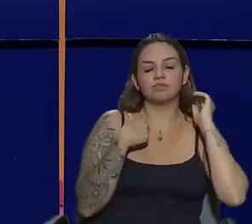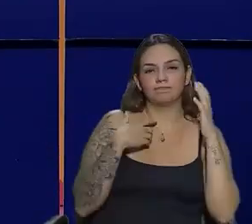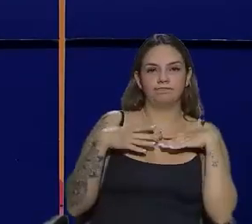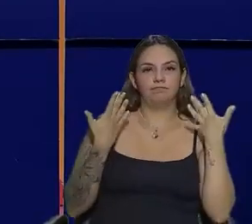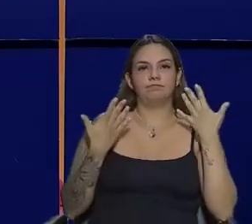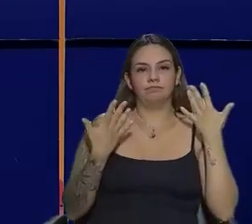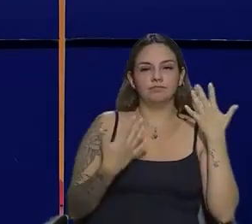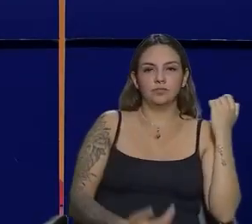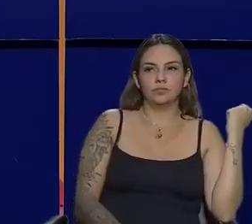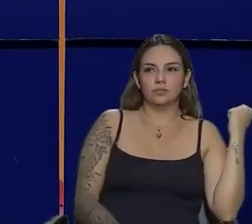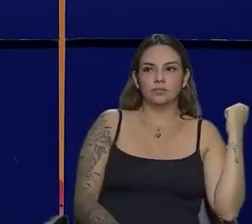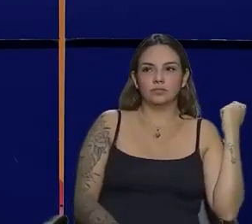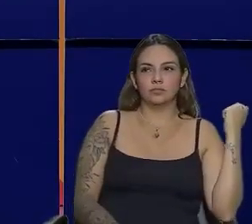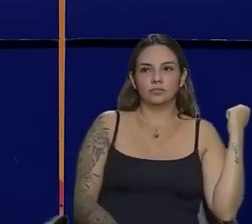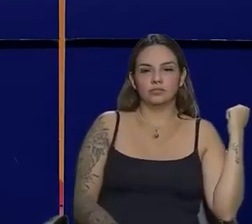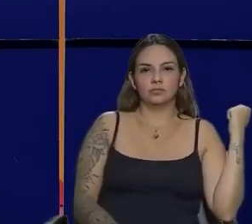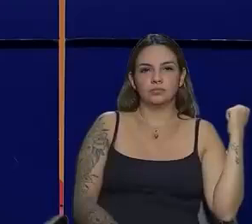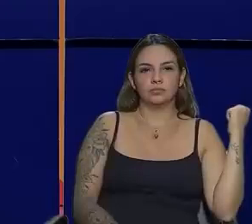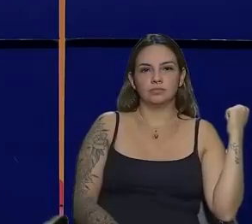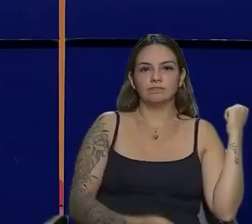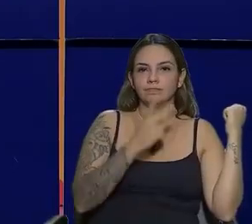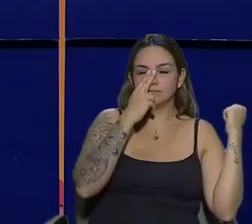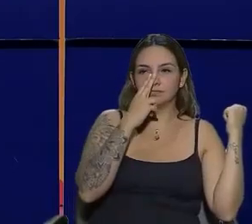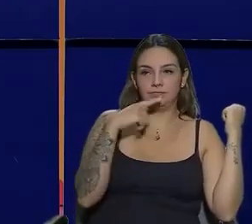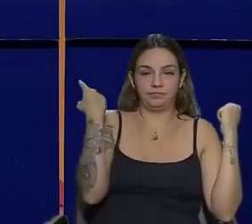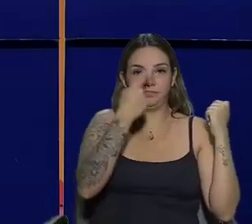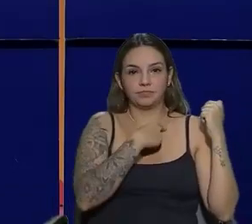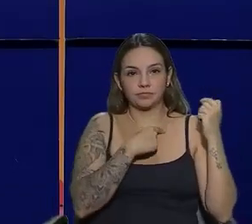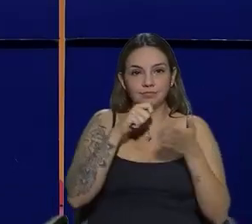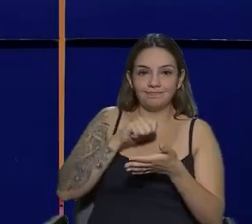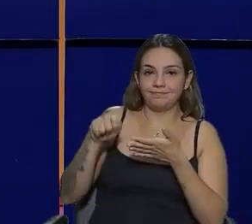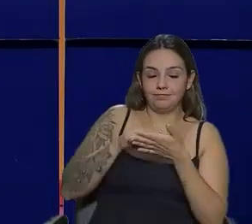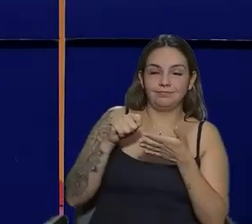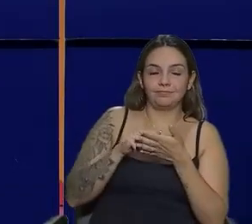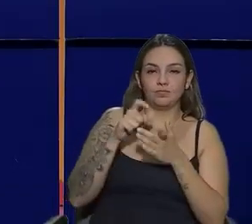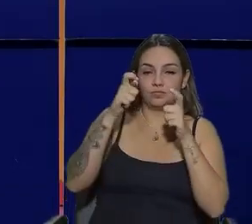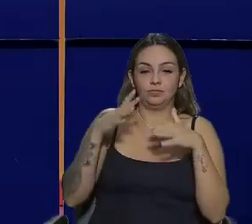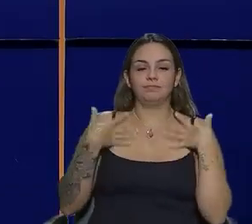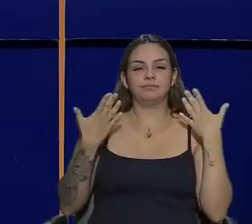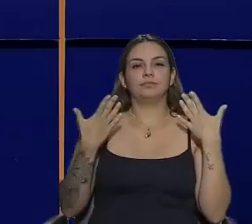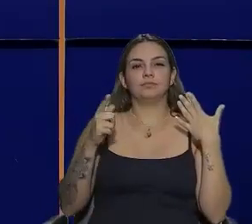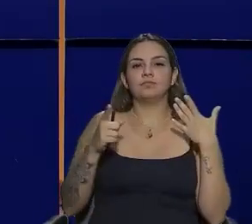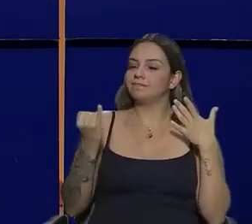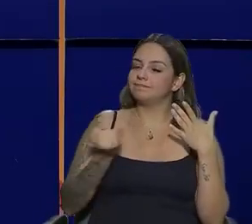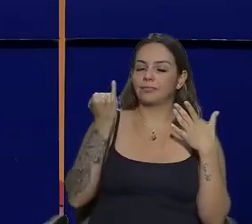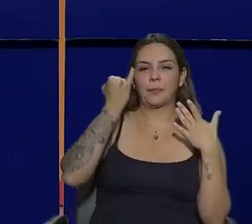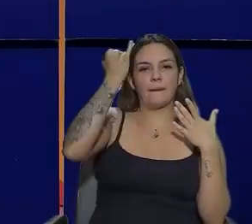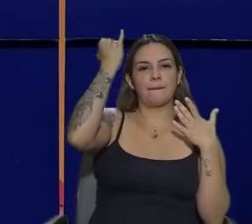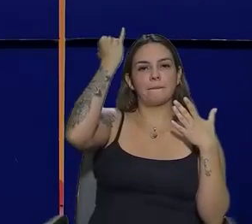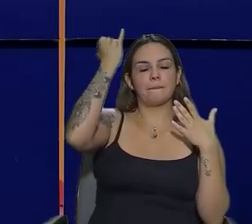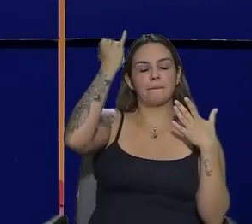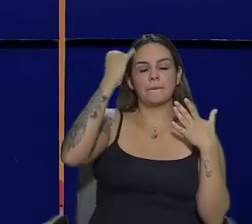me espanto. Que bom, né? Exato, porque eu acho que, para a gente que escreve, esse espanto ele é